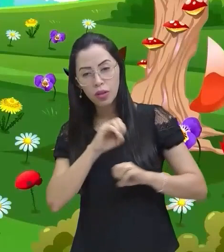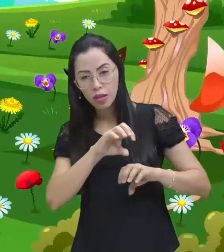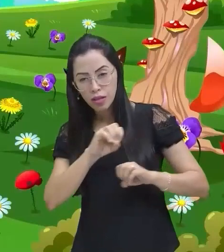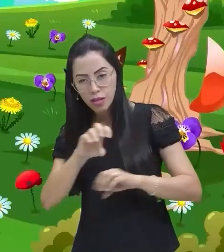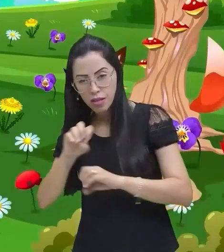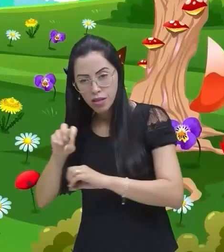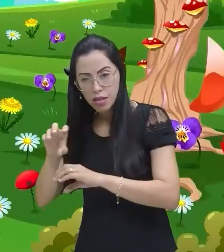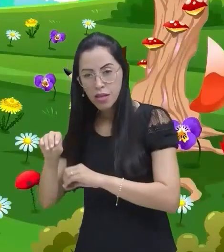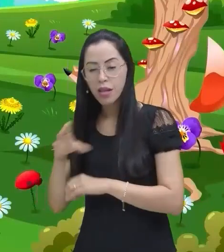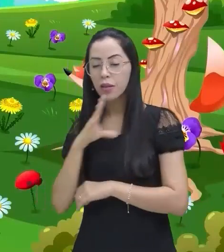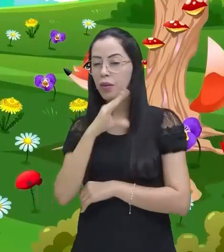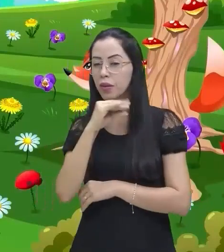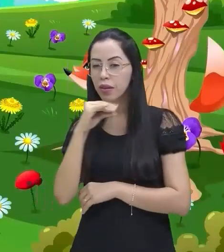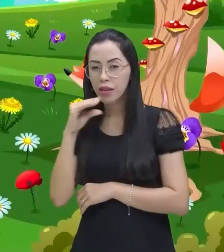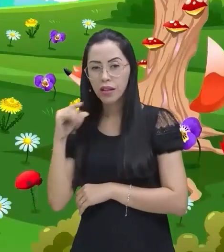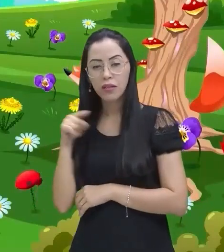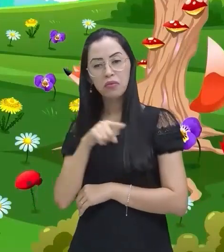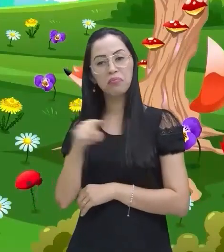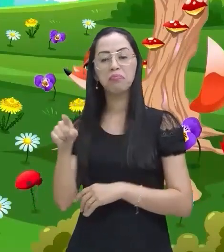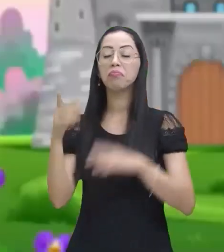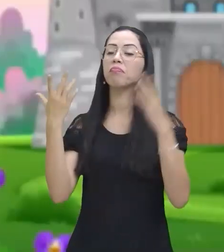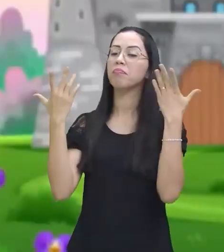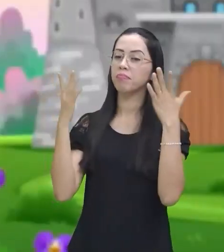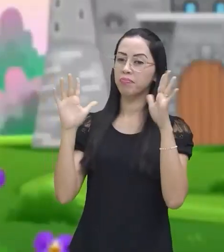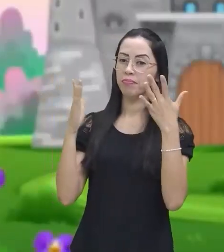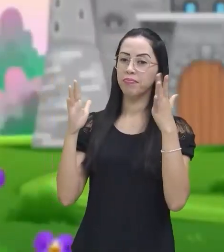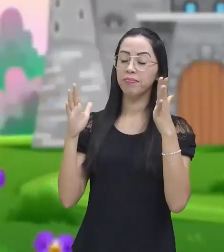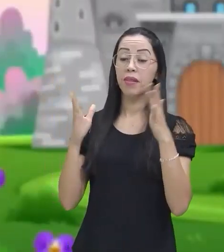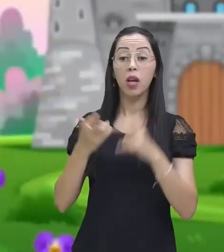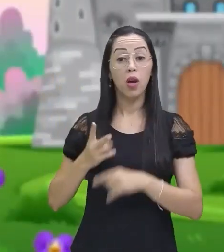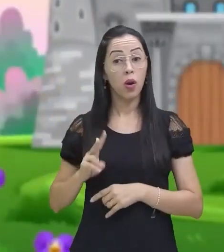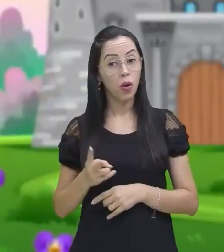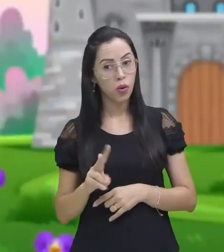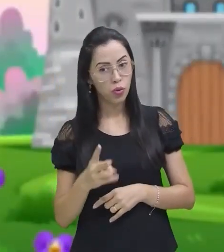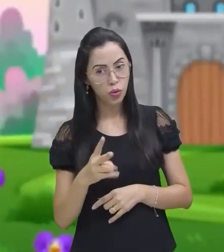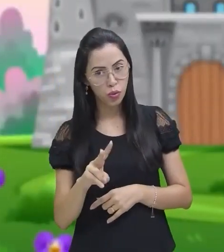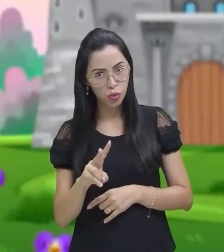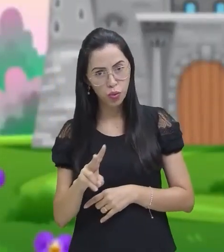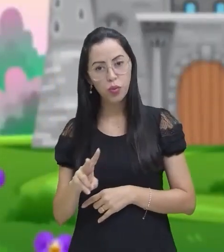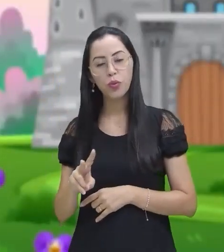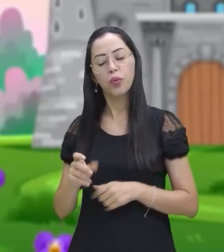e fofinhas, ó, vocês estão de parabéns. E continue assim.